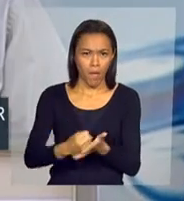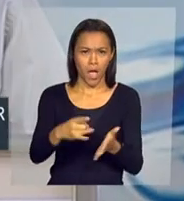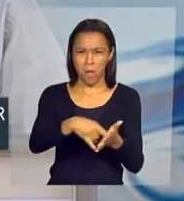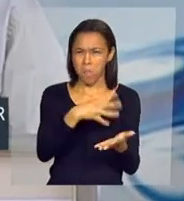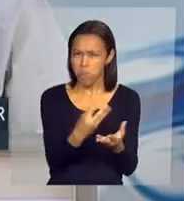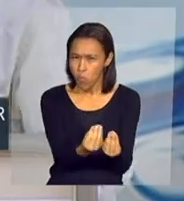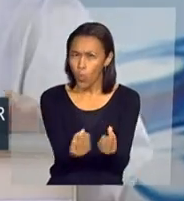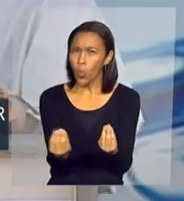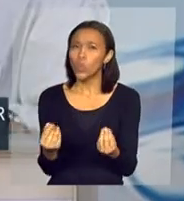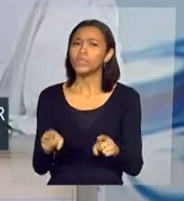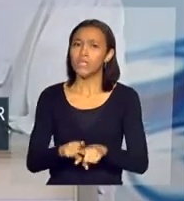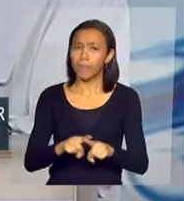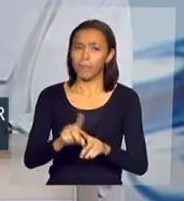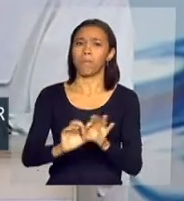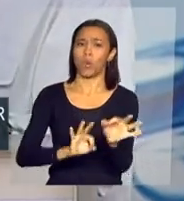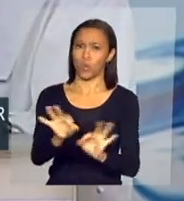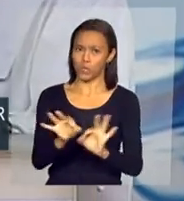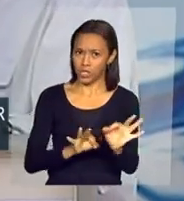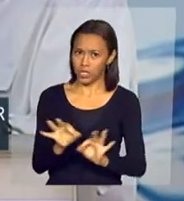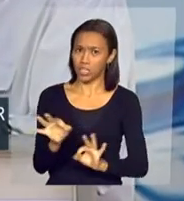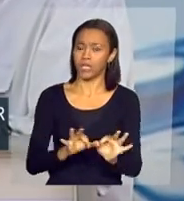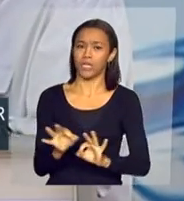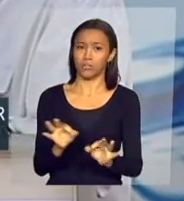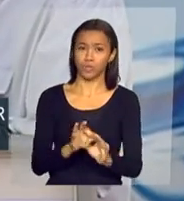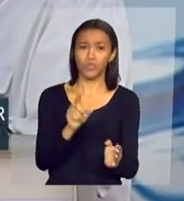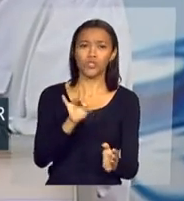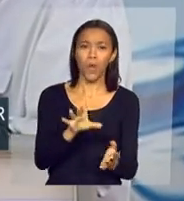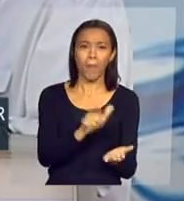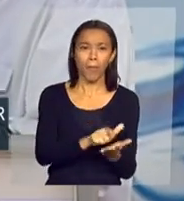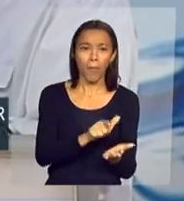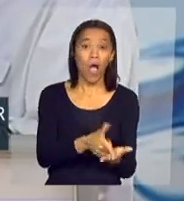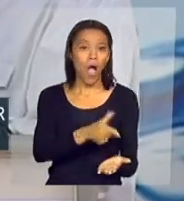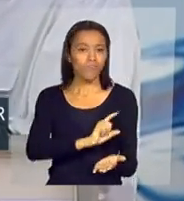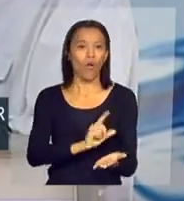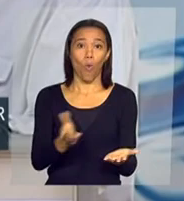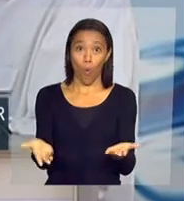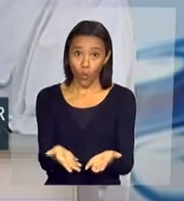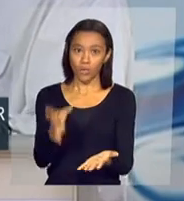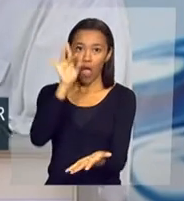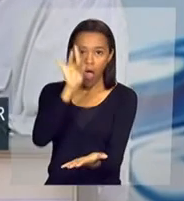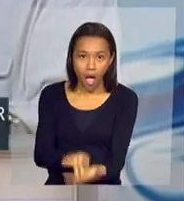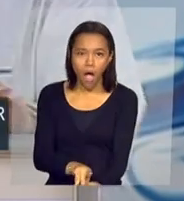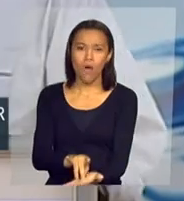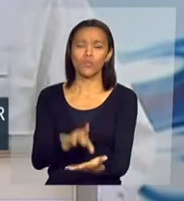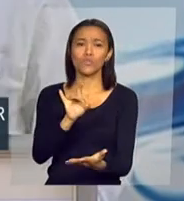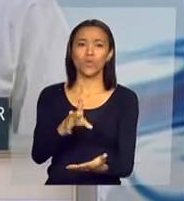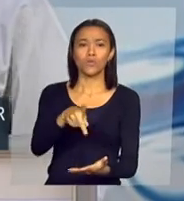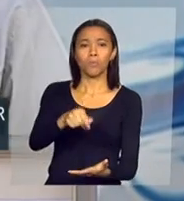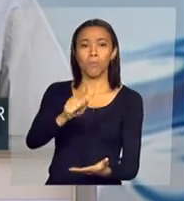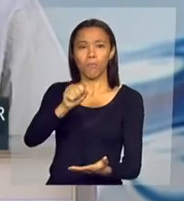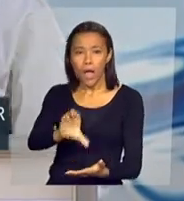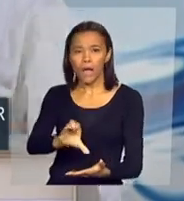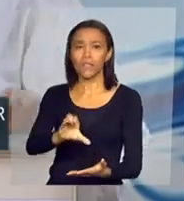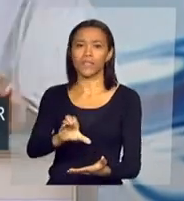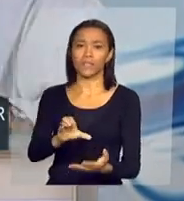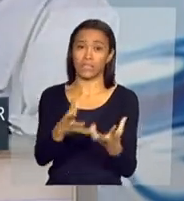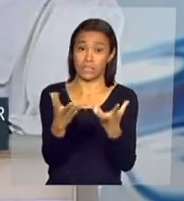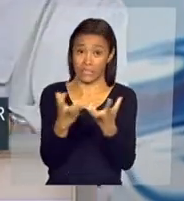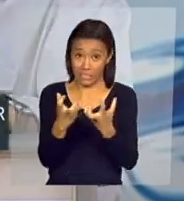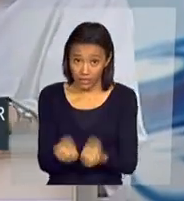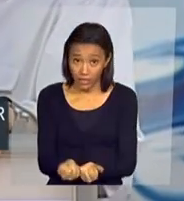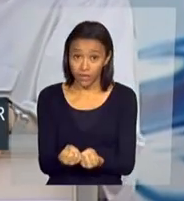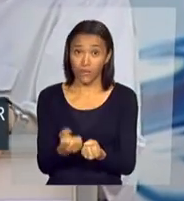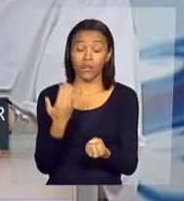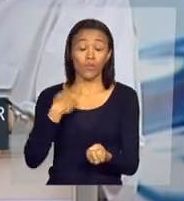projetos viabilizados saindo do papel. Só no PAC seca, nós